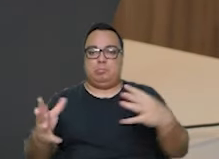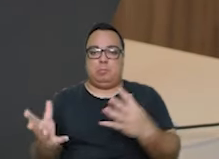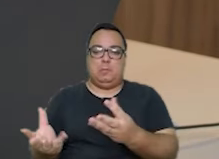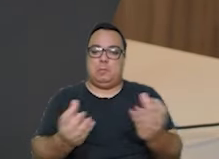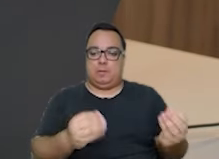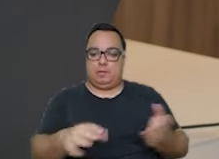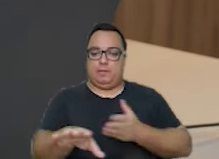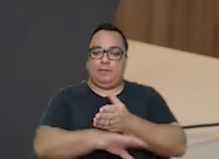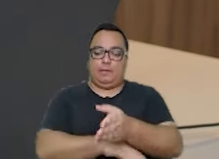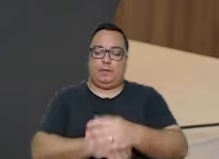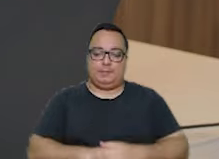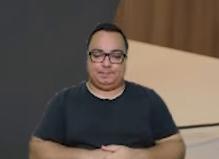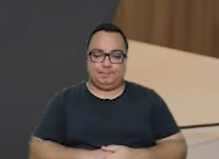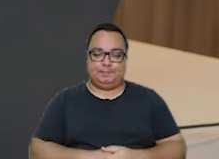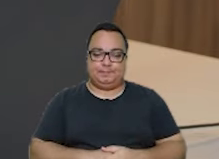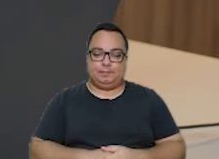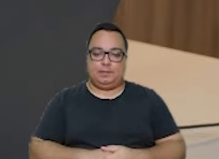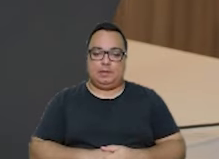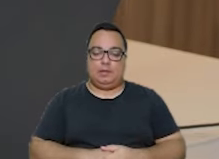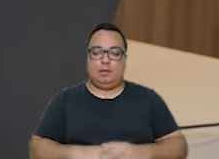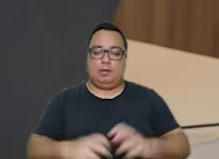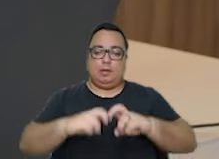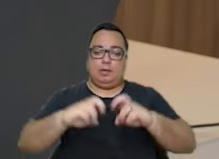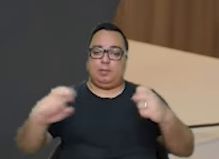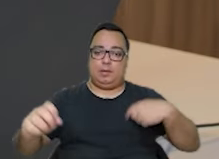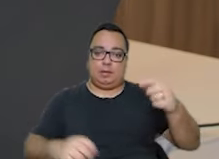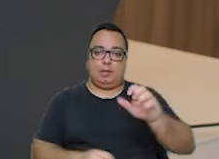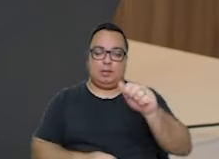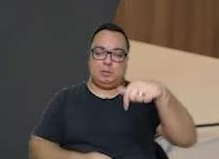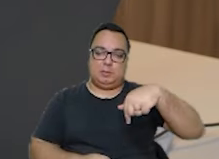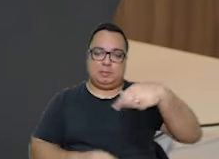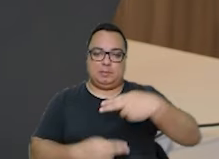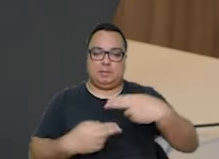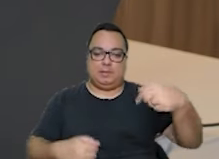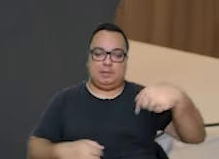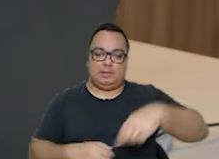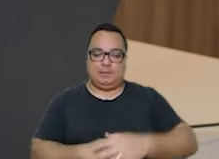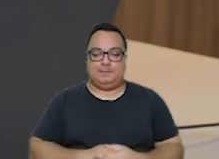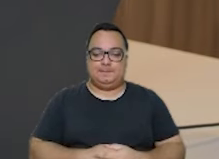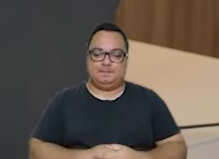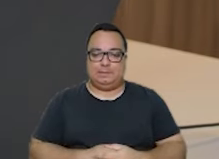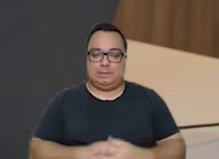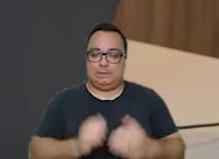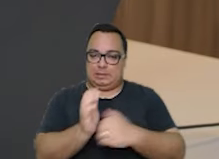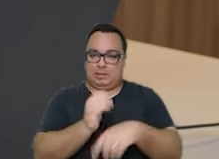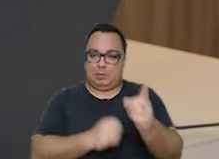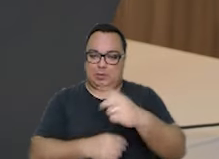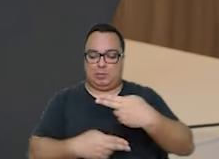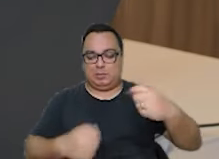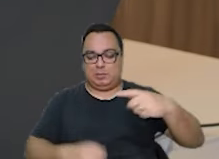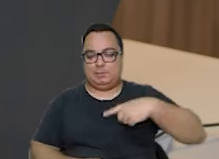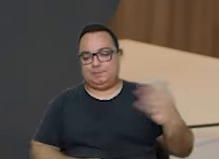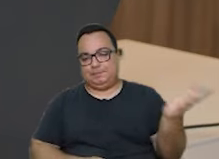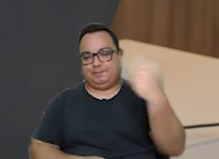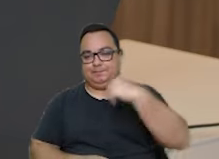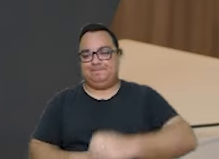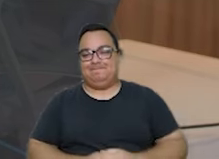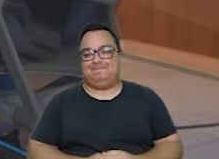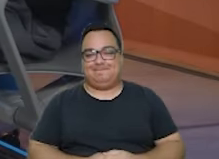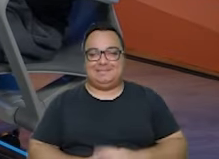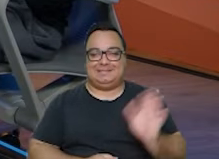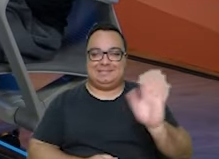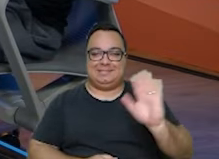seja nos escritórios seja nos pontos do sebrai aqui então Não tem segredo tem sebrai vem com a gente tchau até a